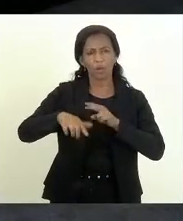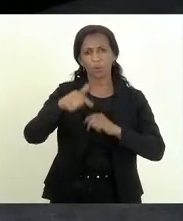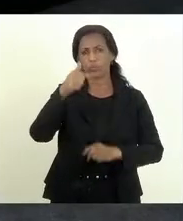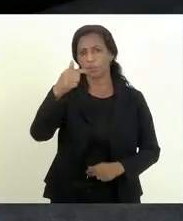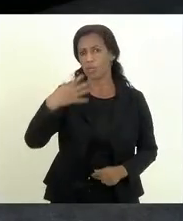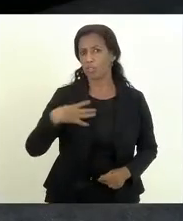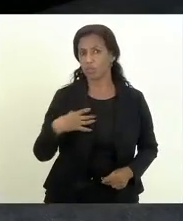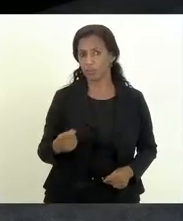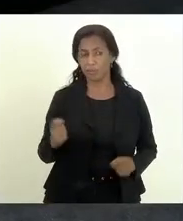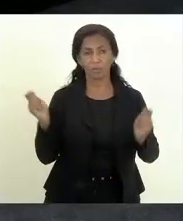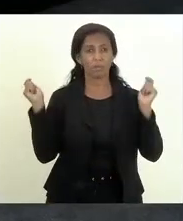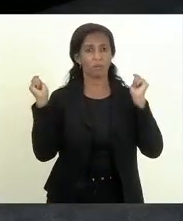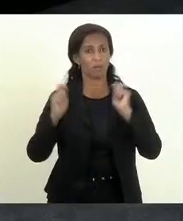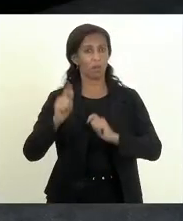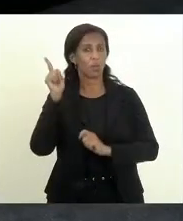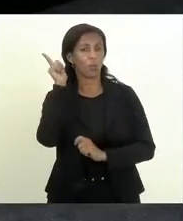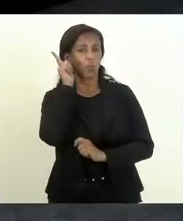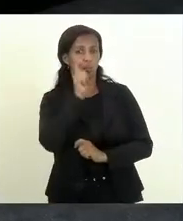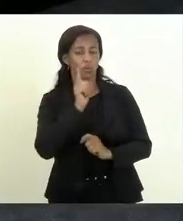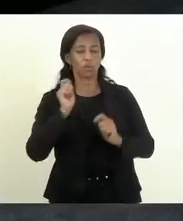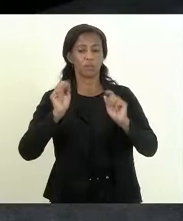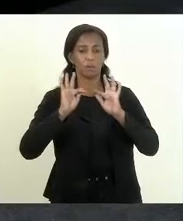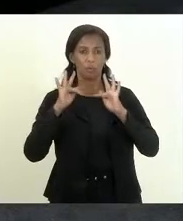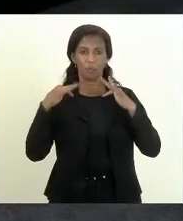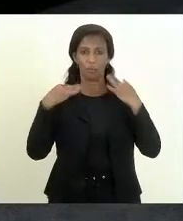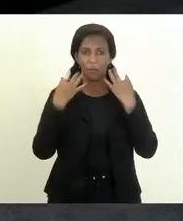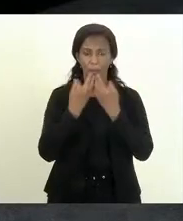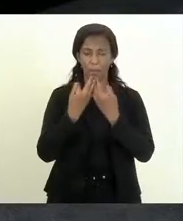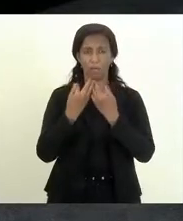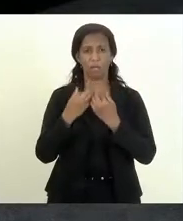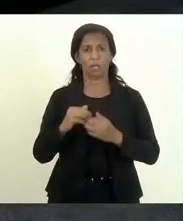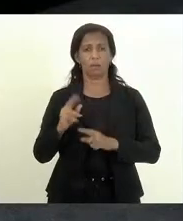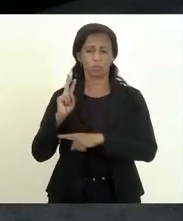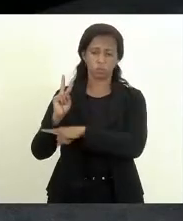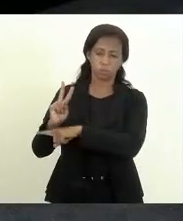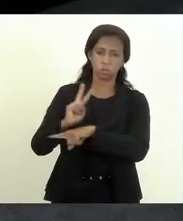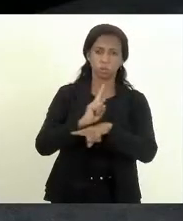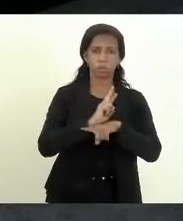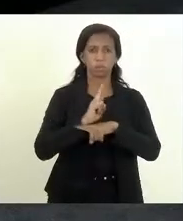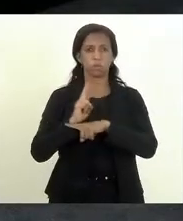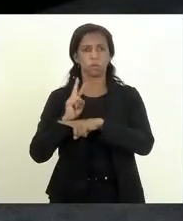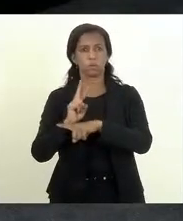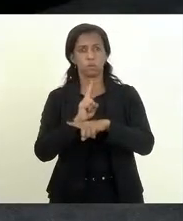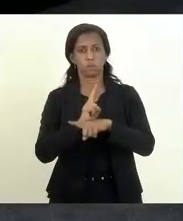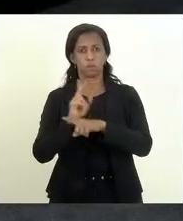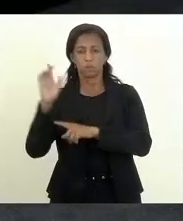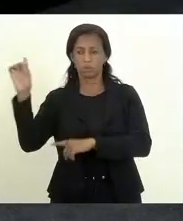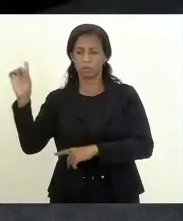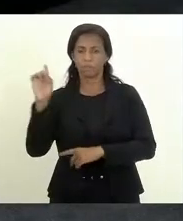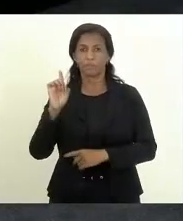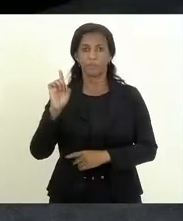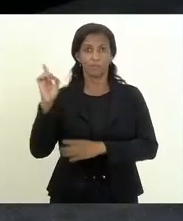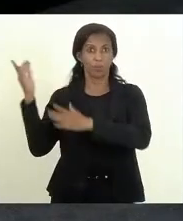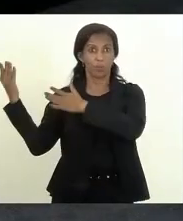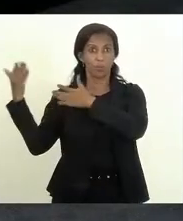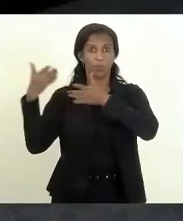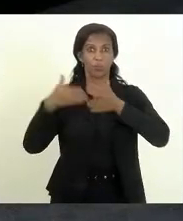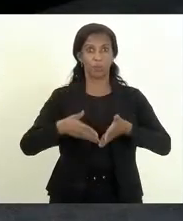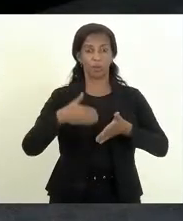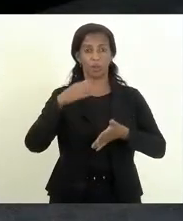essa mulher foi capaz de construir uma família, né? Foi capaz de vir para o Brasil e